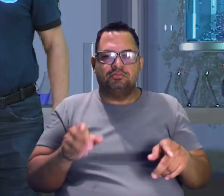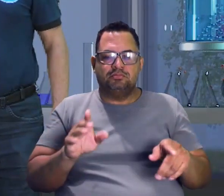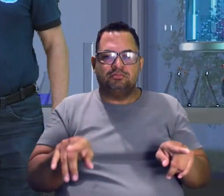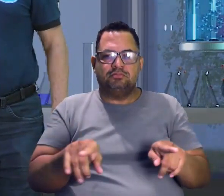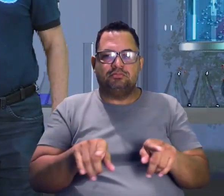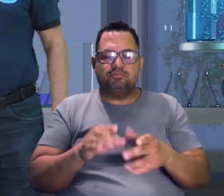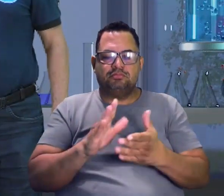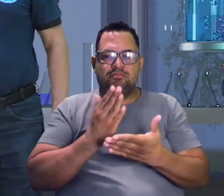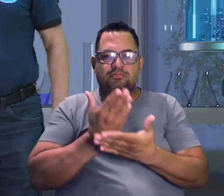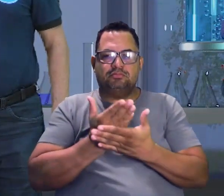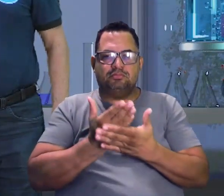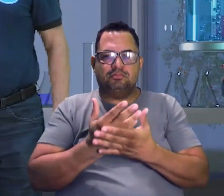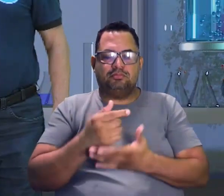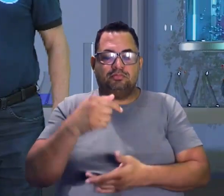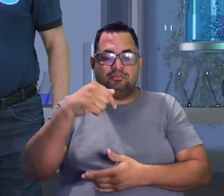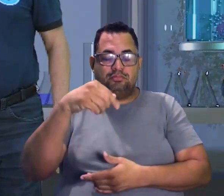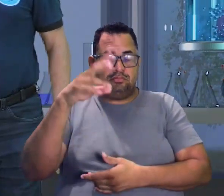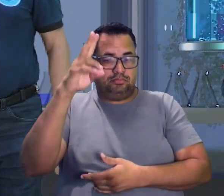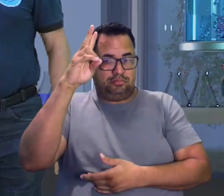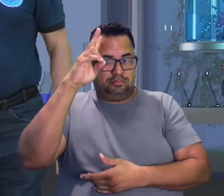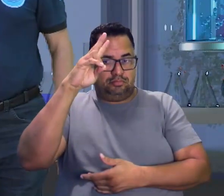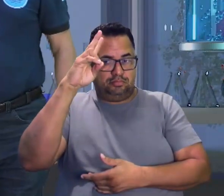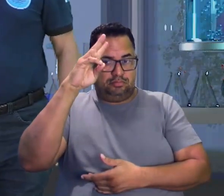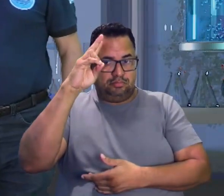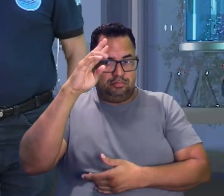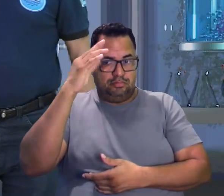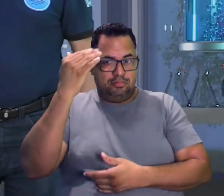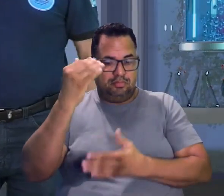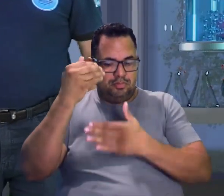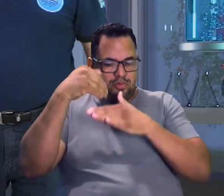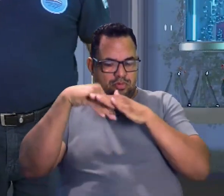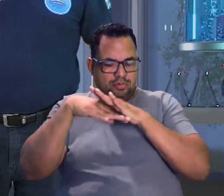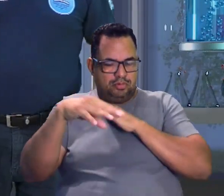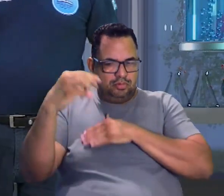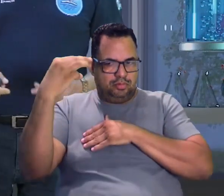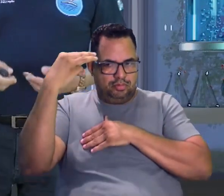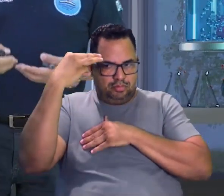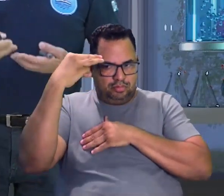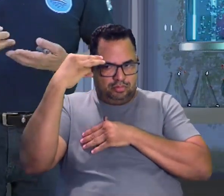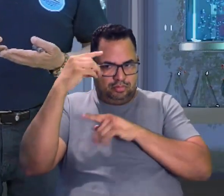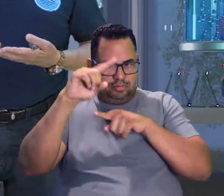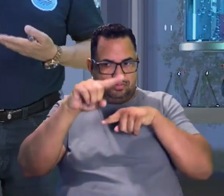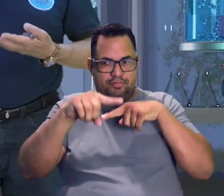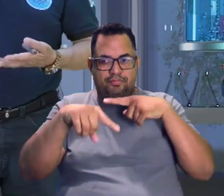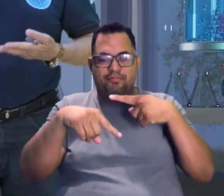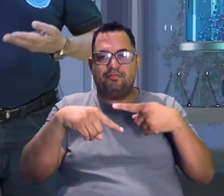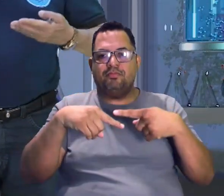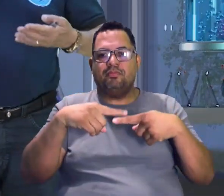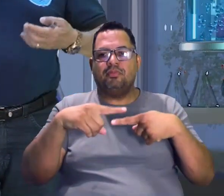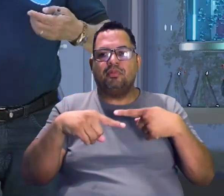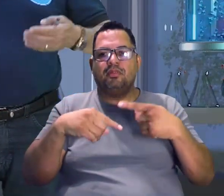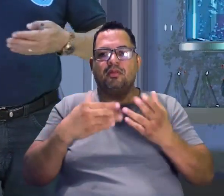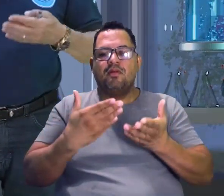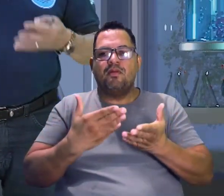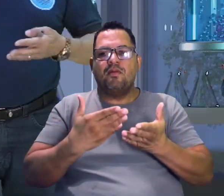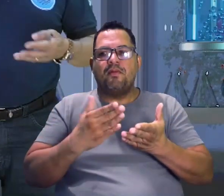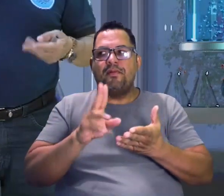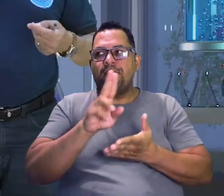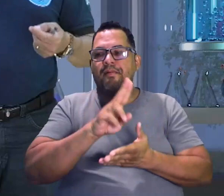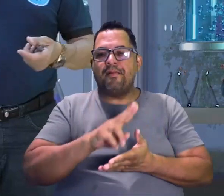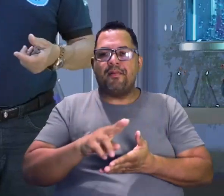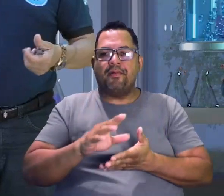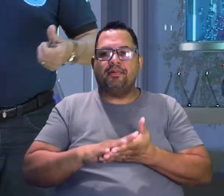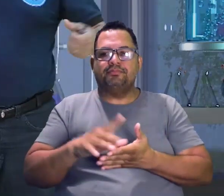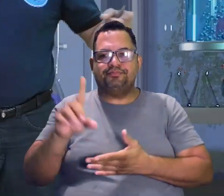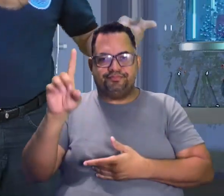você relembrar e, ó, na memória, porque as aplicabilidades vão ser, toda aula